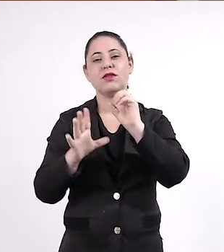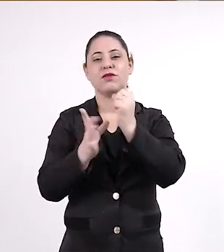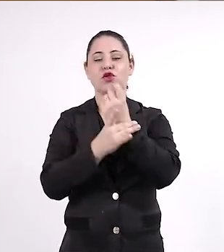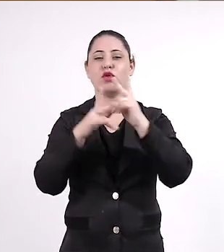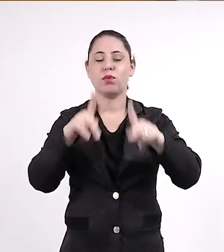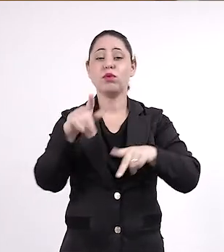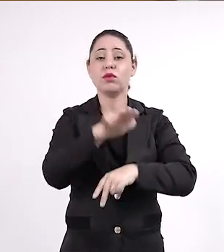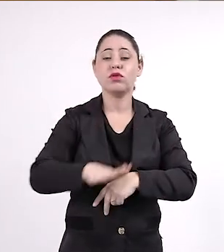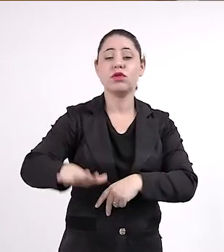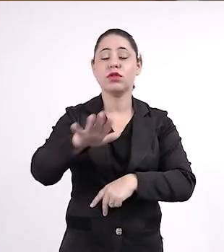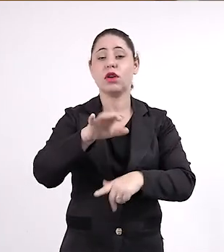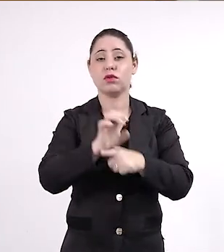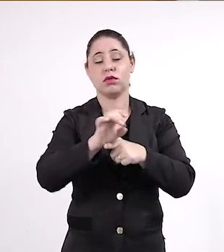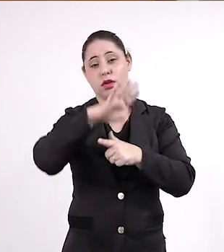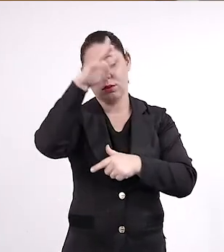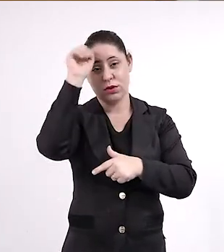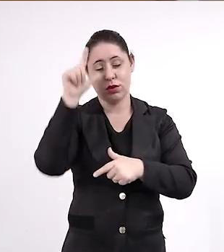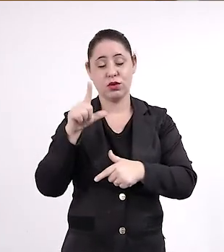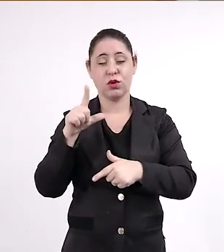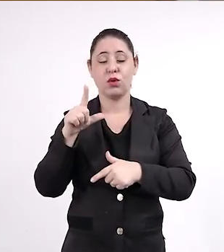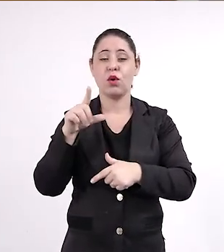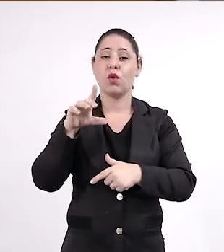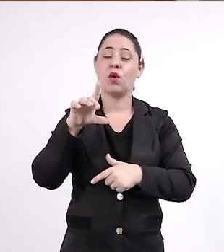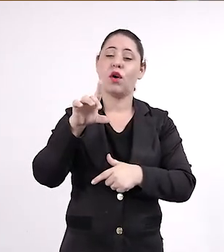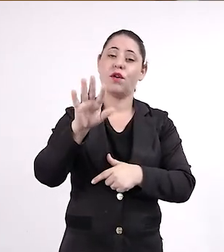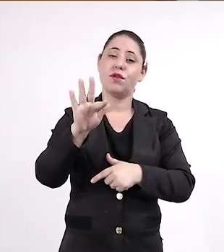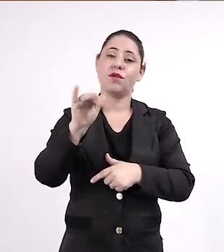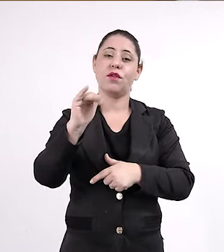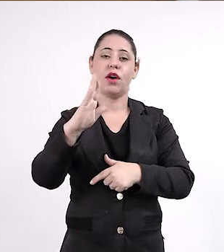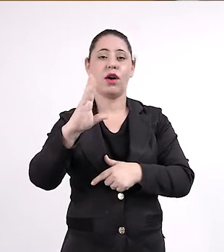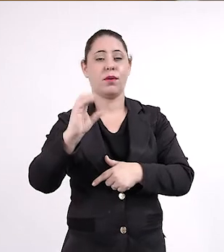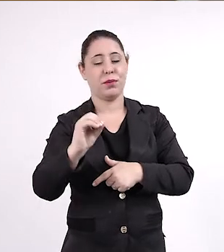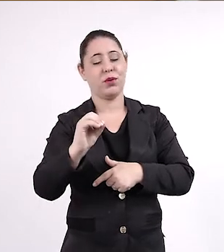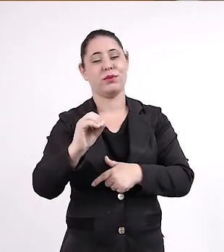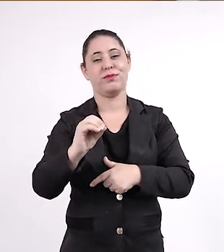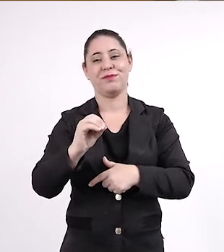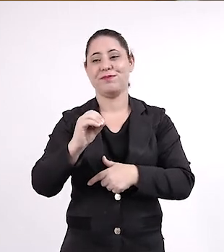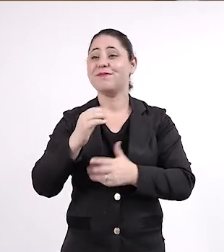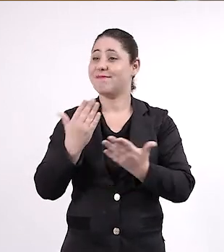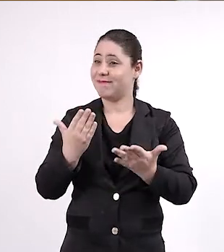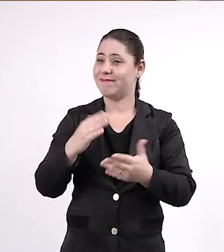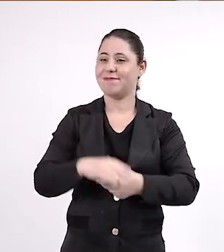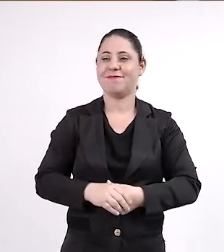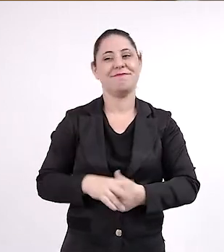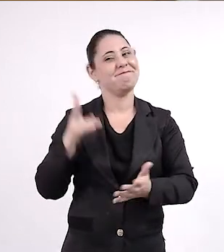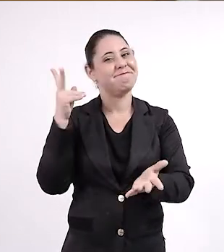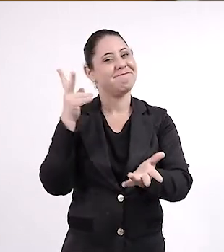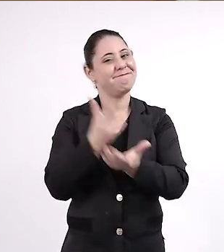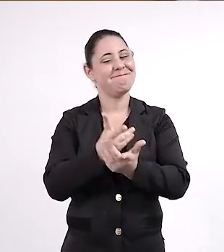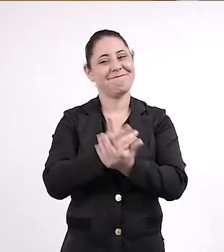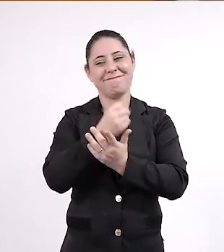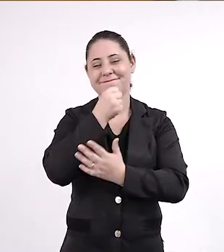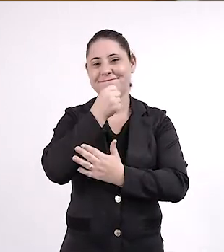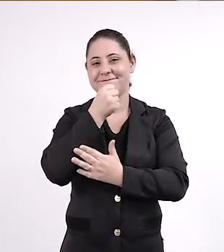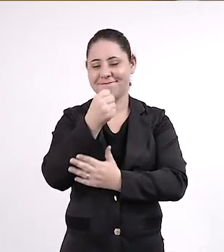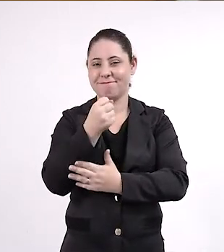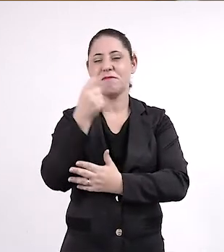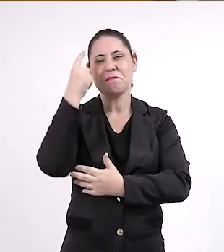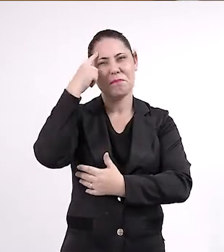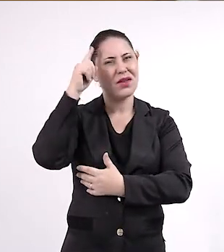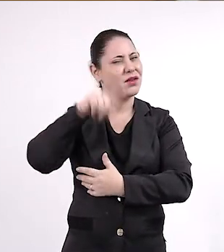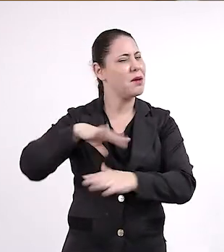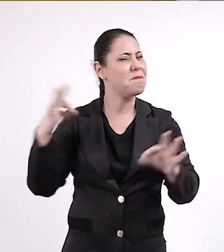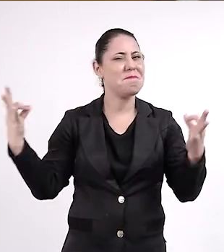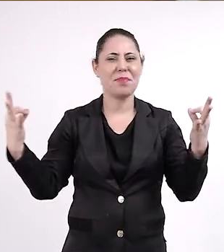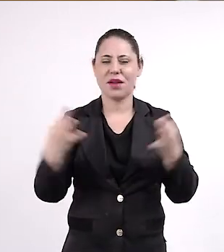o Defensor Público Geral de Mato Grosso do Sul, Dr. Fábio Rombi. E aí, doutor? Continuando com essa entrevista que